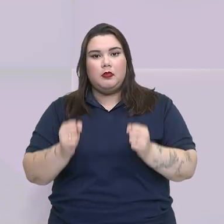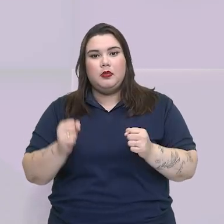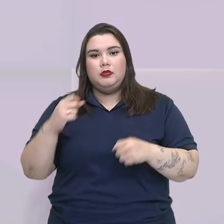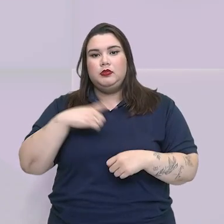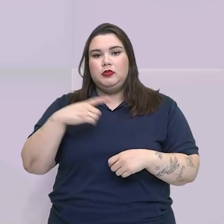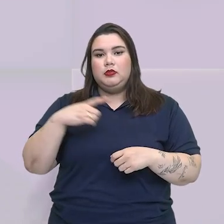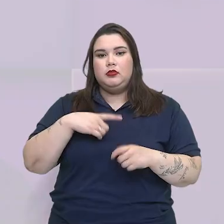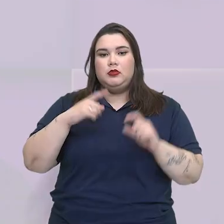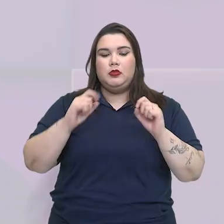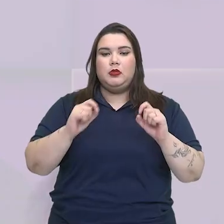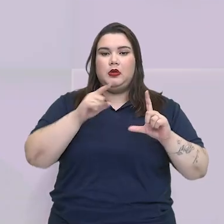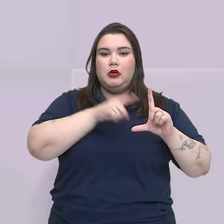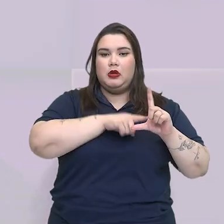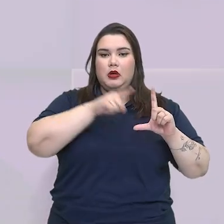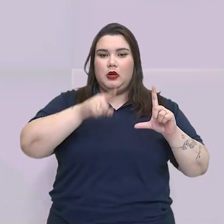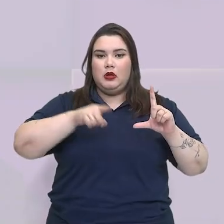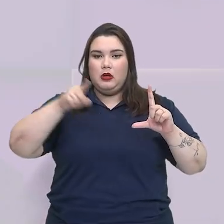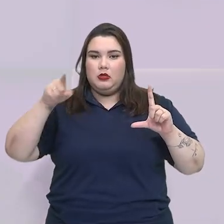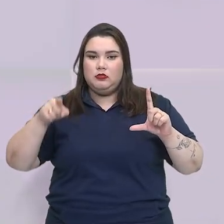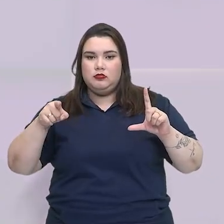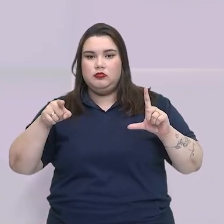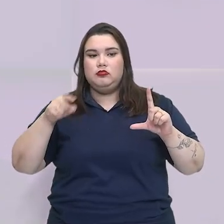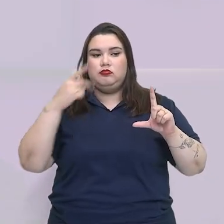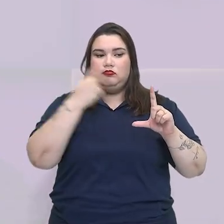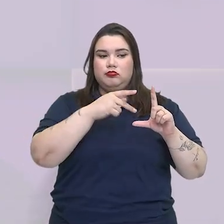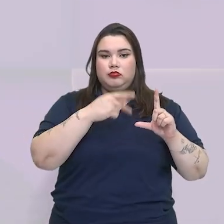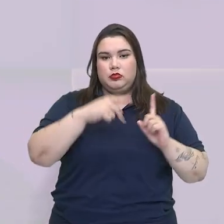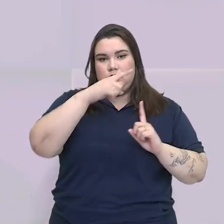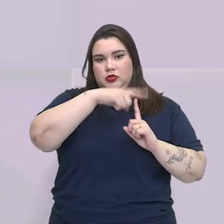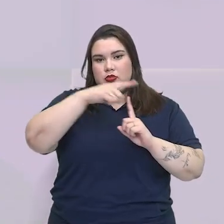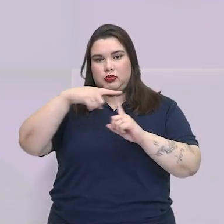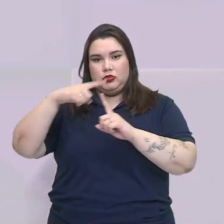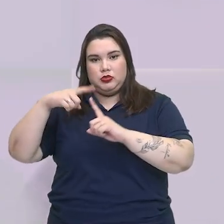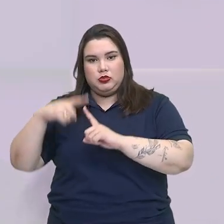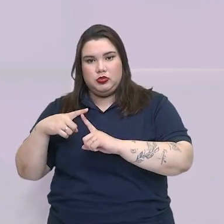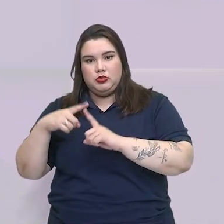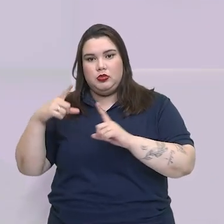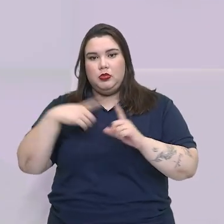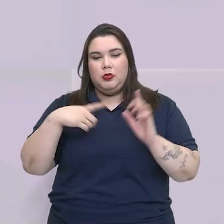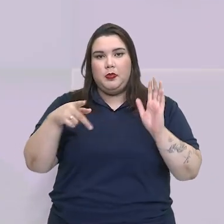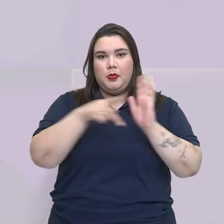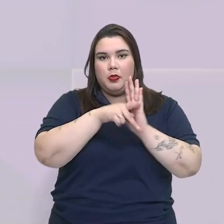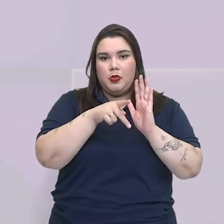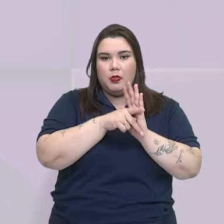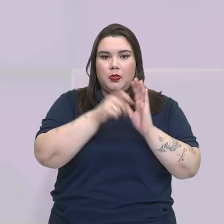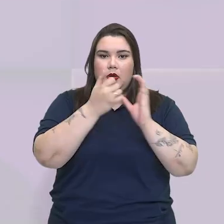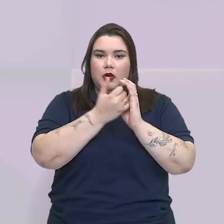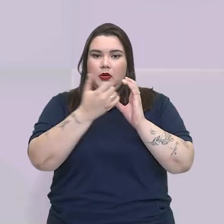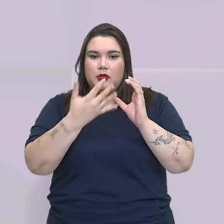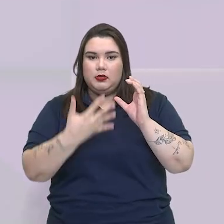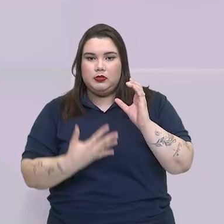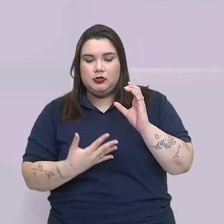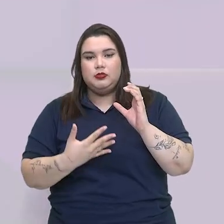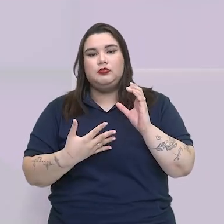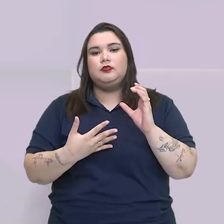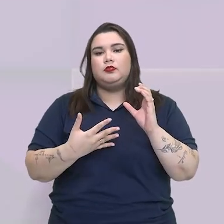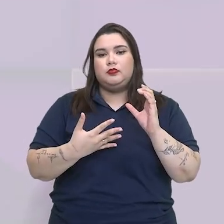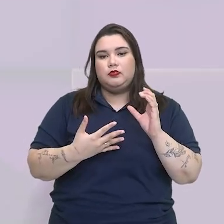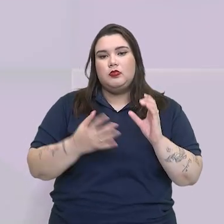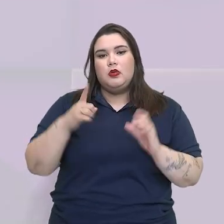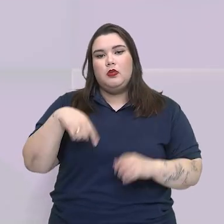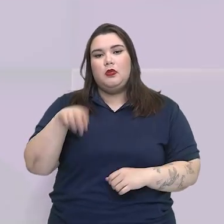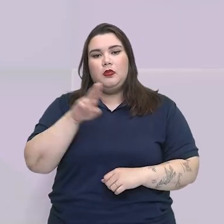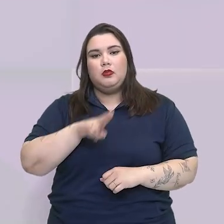ser classificados em gráficos. Esses gráficos, por sua vez, cada um deles tem a sua especificidade, sua natureza,